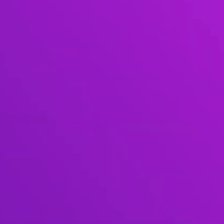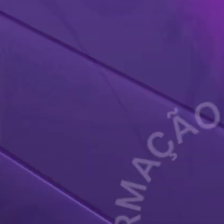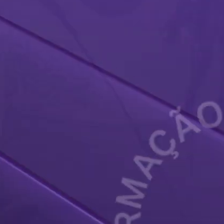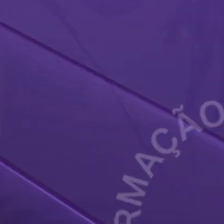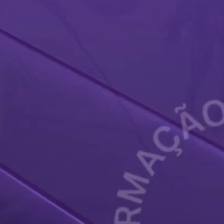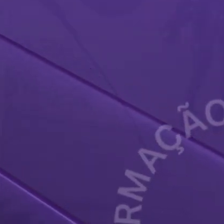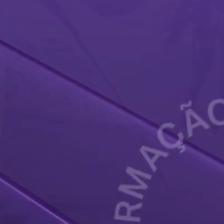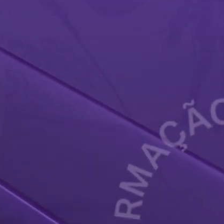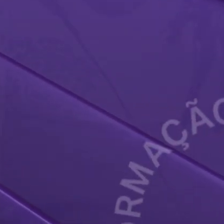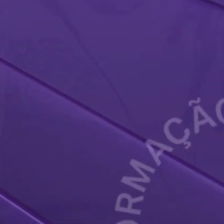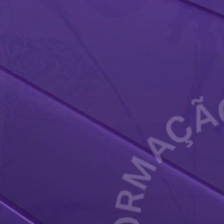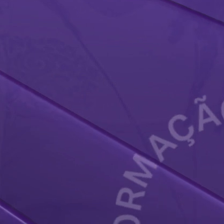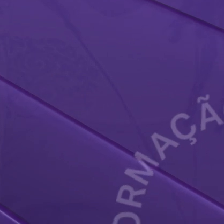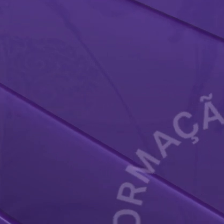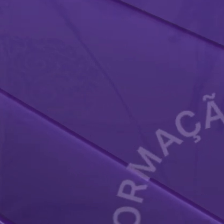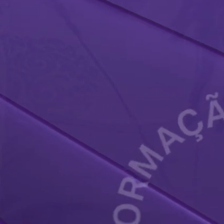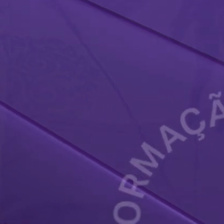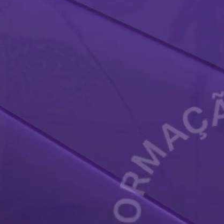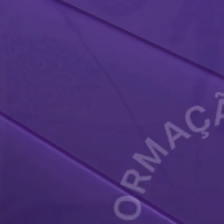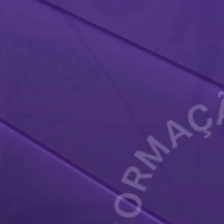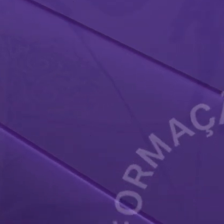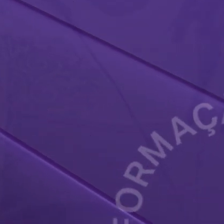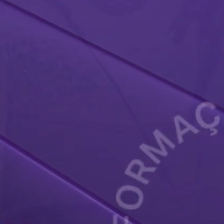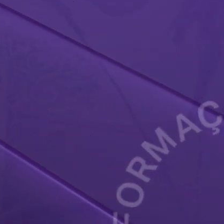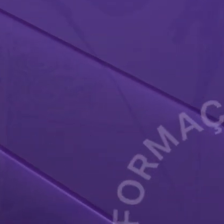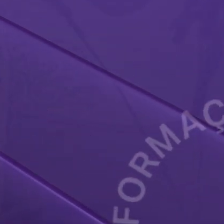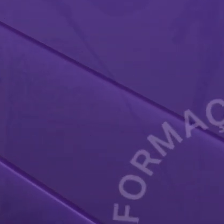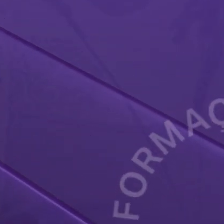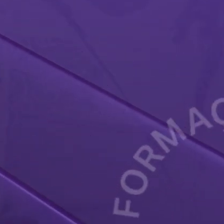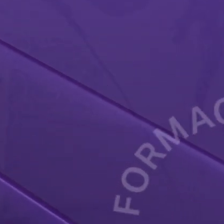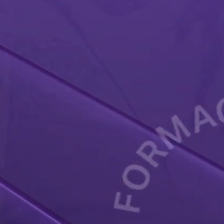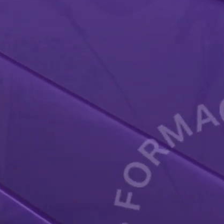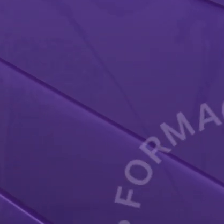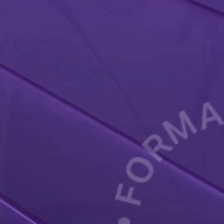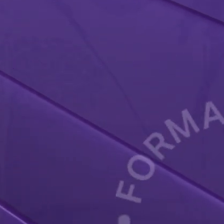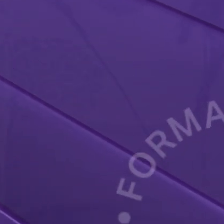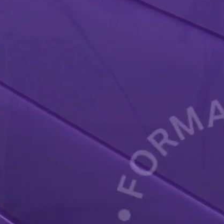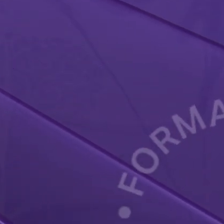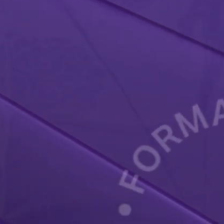Fique com TV Elas por Elas Formação, que semana que vem tem mais.